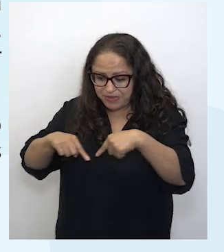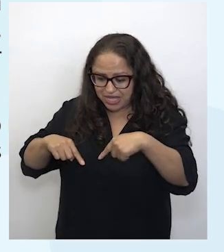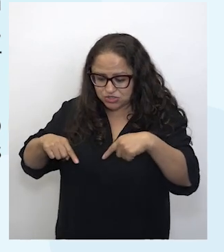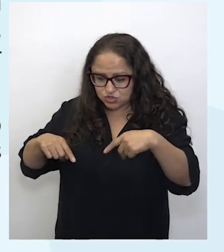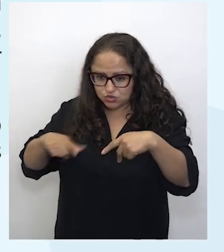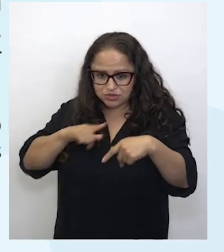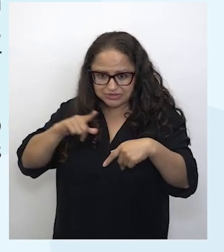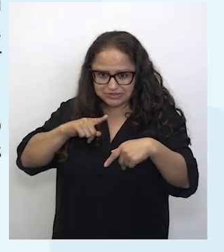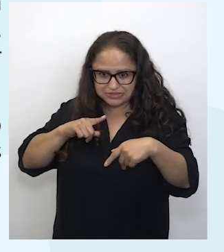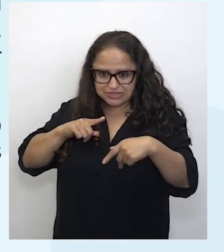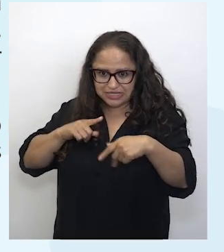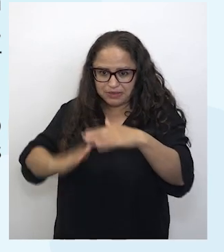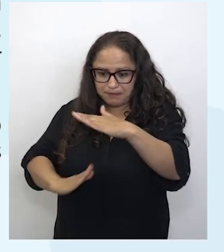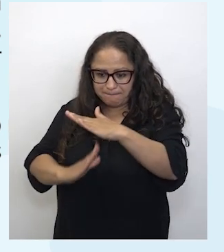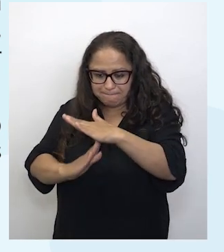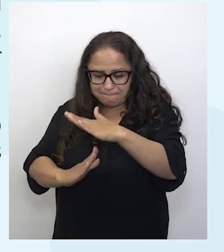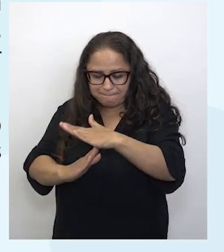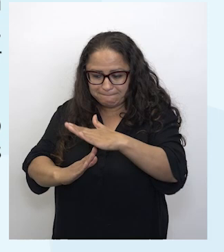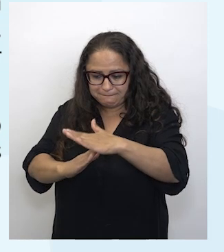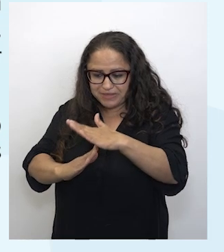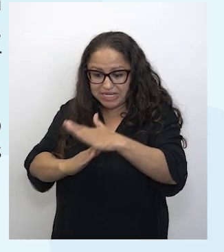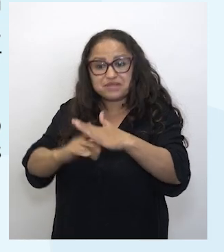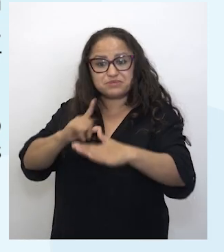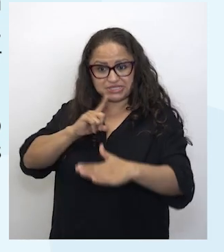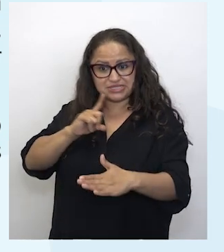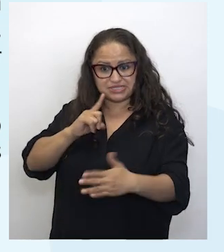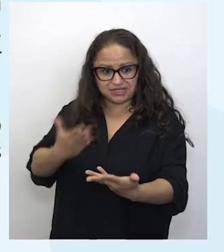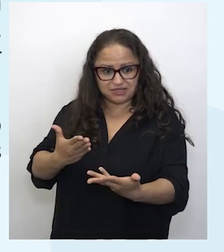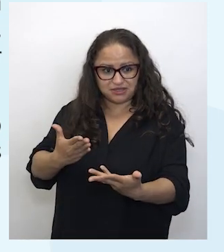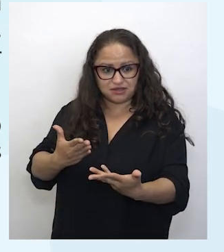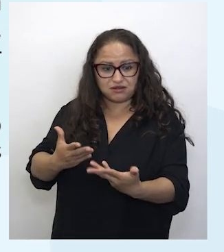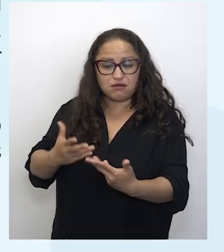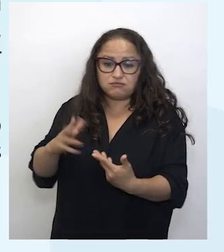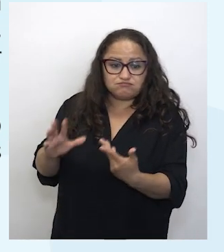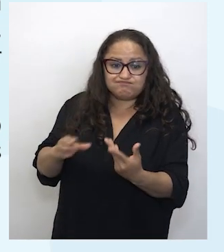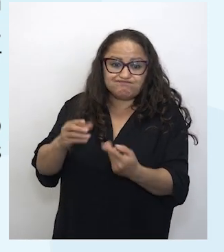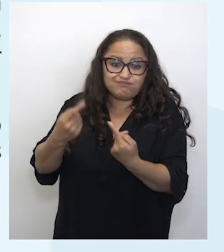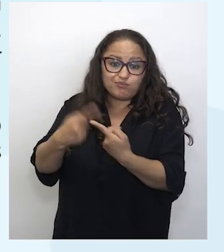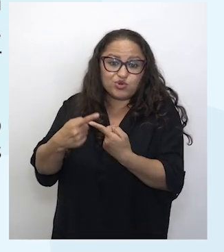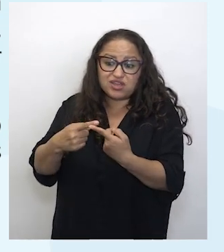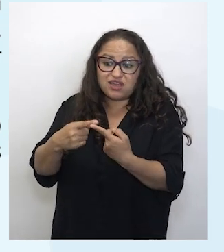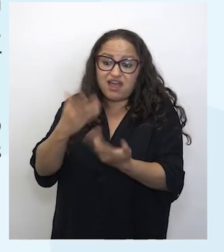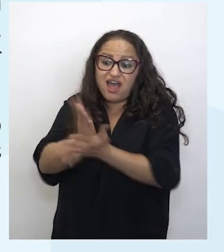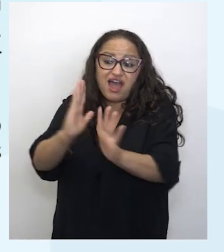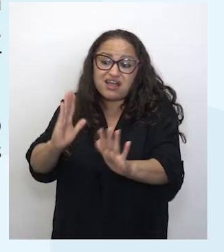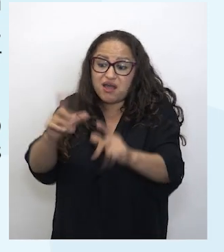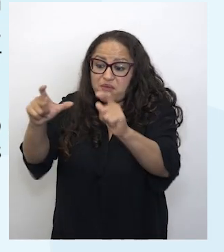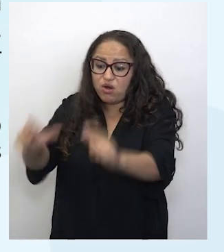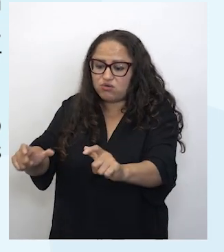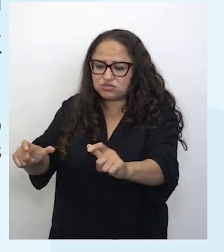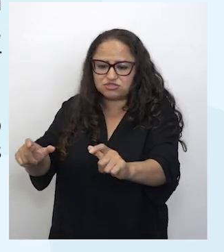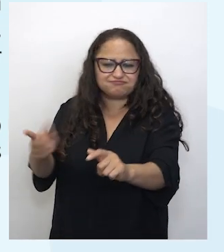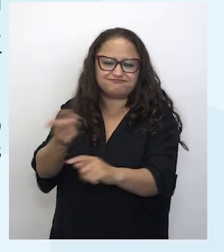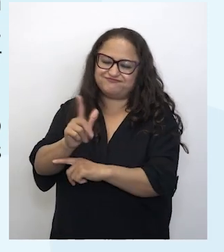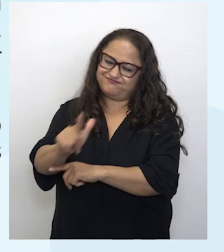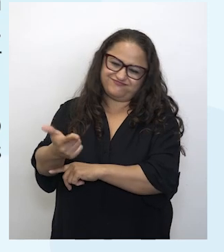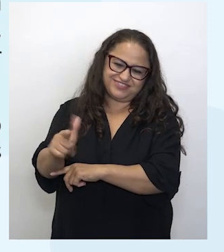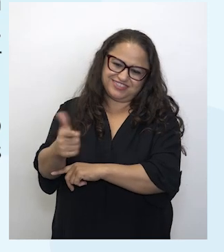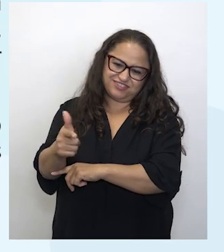importante, por causa que o Brasil não é assim, mas acaba onde? Joga uma linha ali. Não, tem que